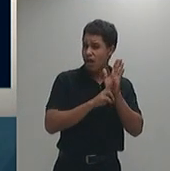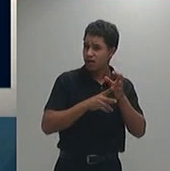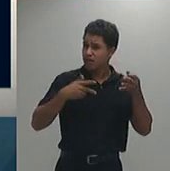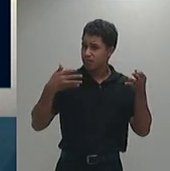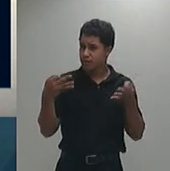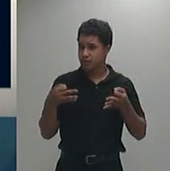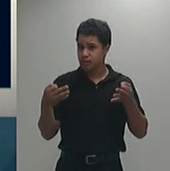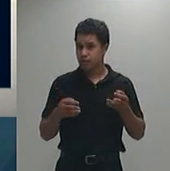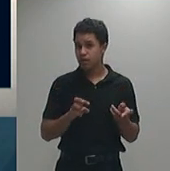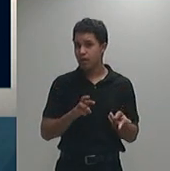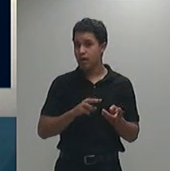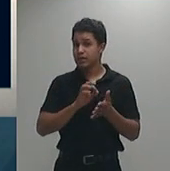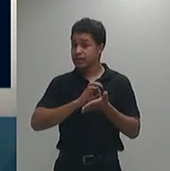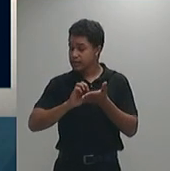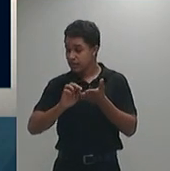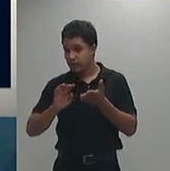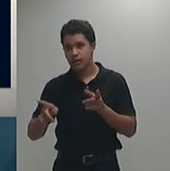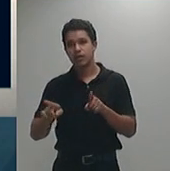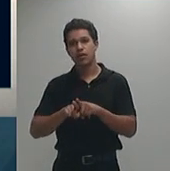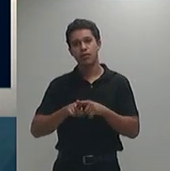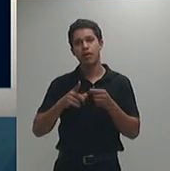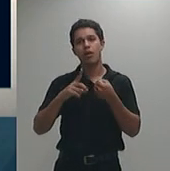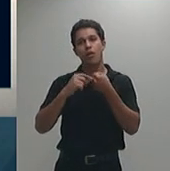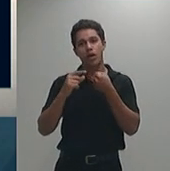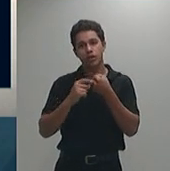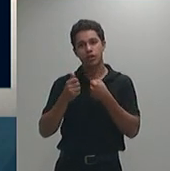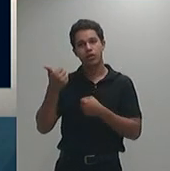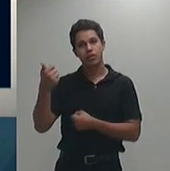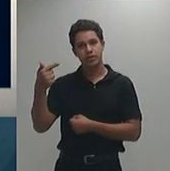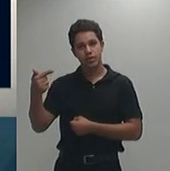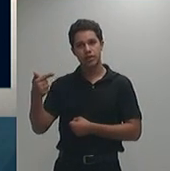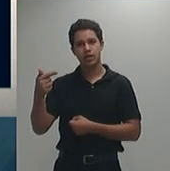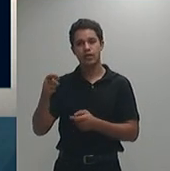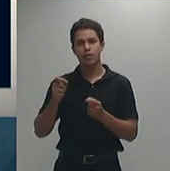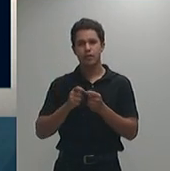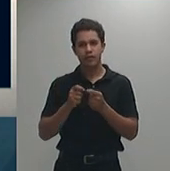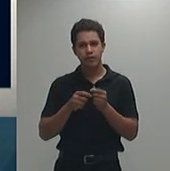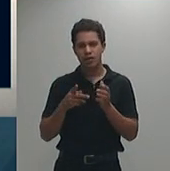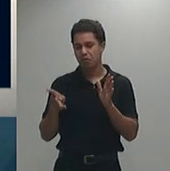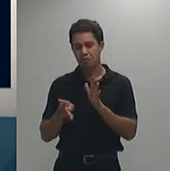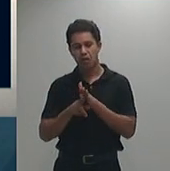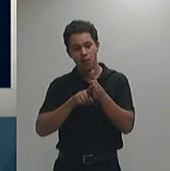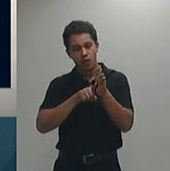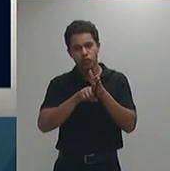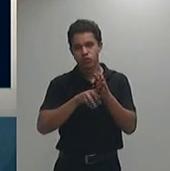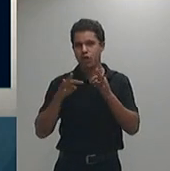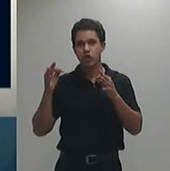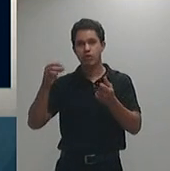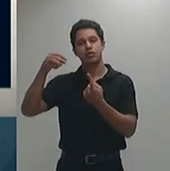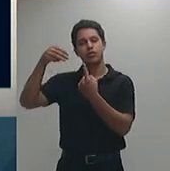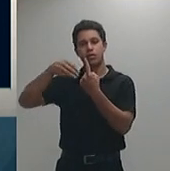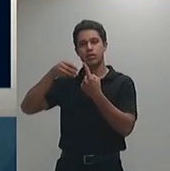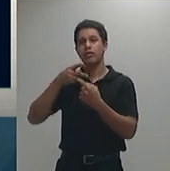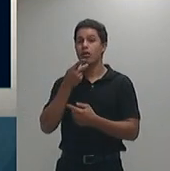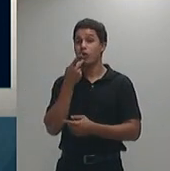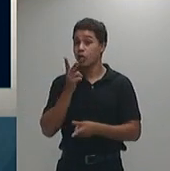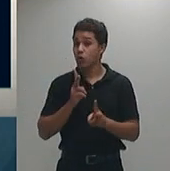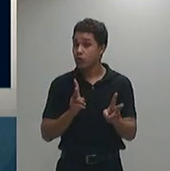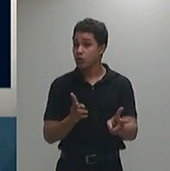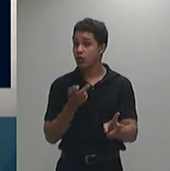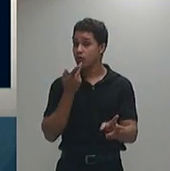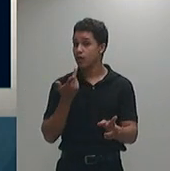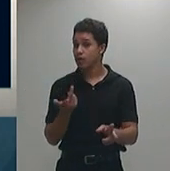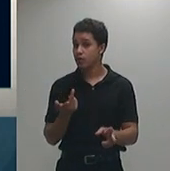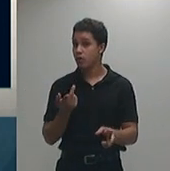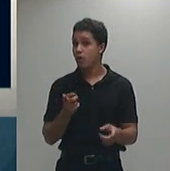transcreveu a 17 para ele de sopa José Rodrigues Vinícius e preciso de